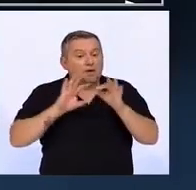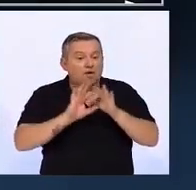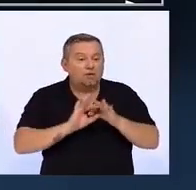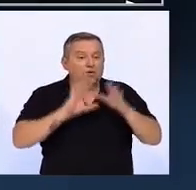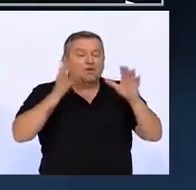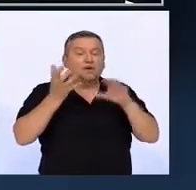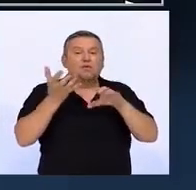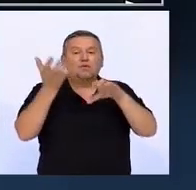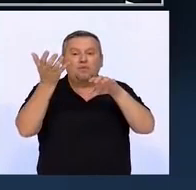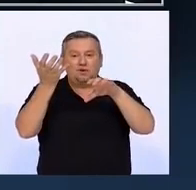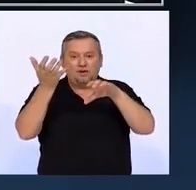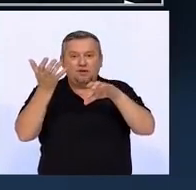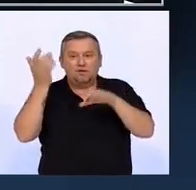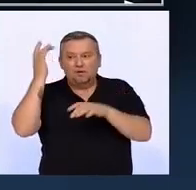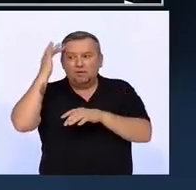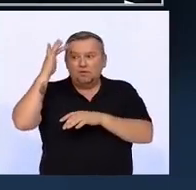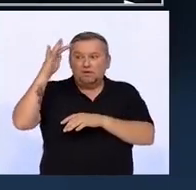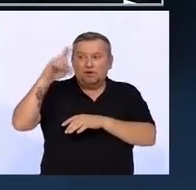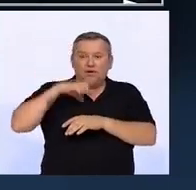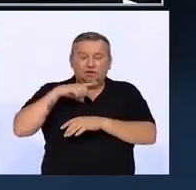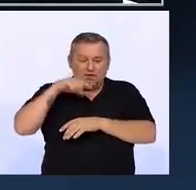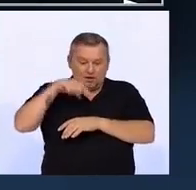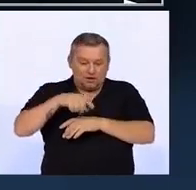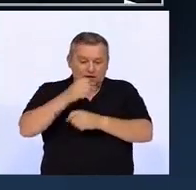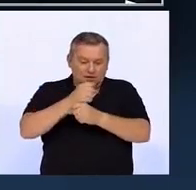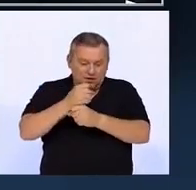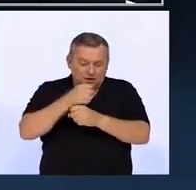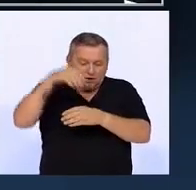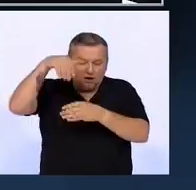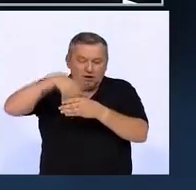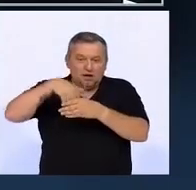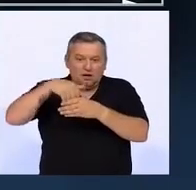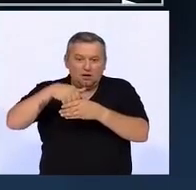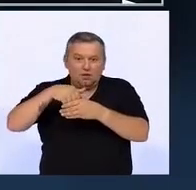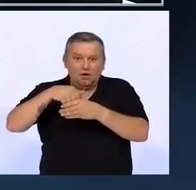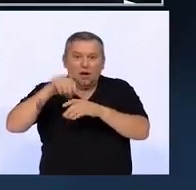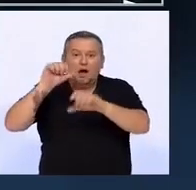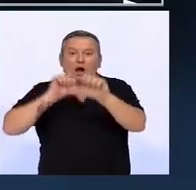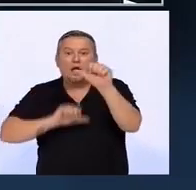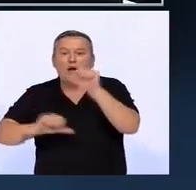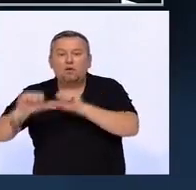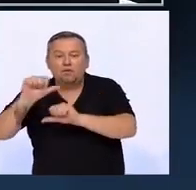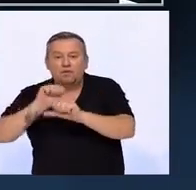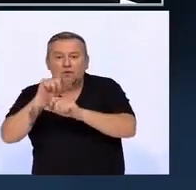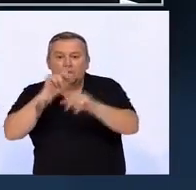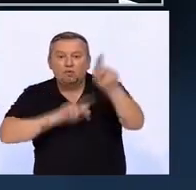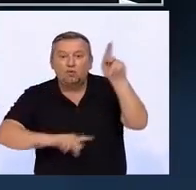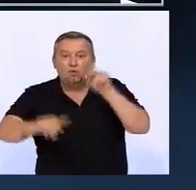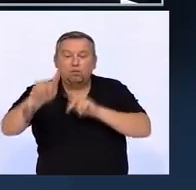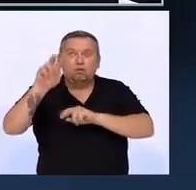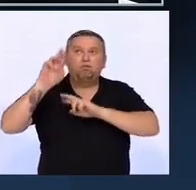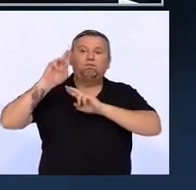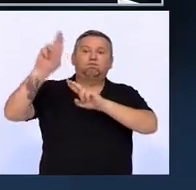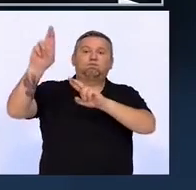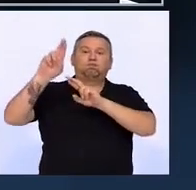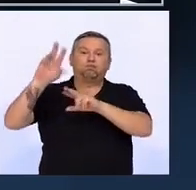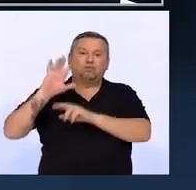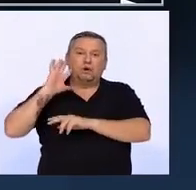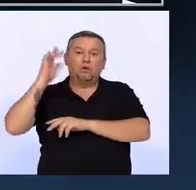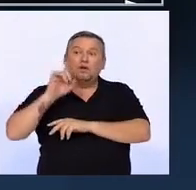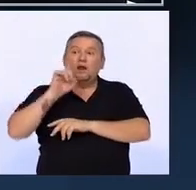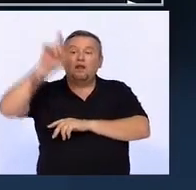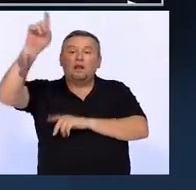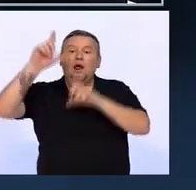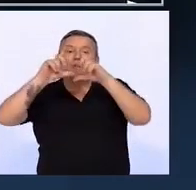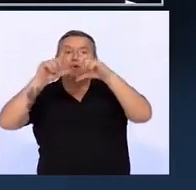do Congresso. Não sei se a gente vai ter esse ano, nessa eleição, a renovação que o povo brasileiro espera que aconteça lá em